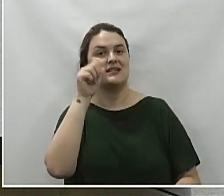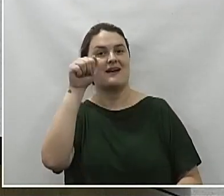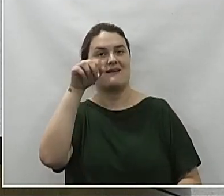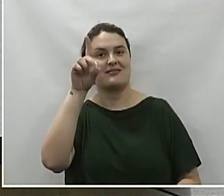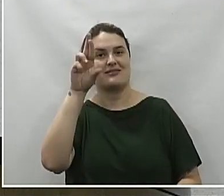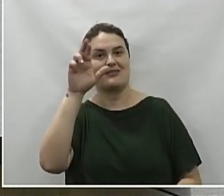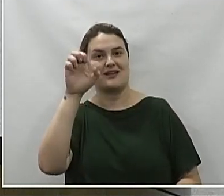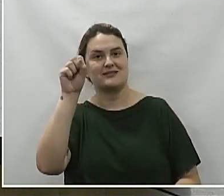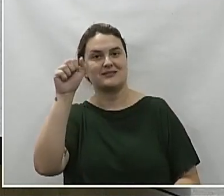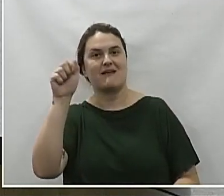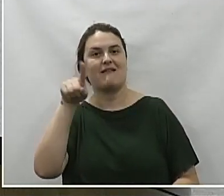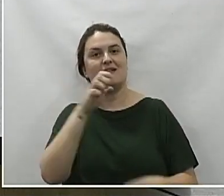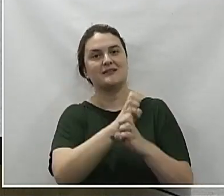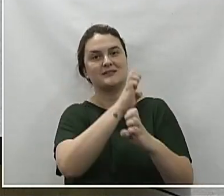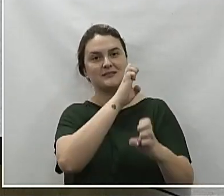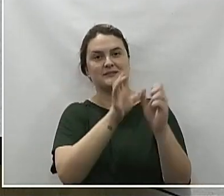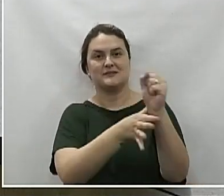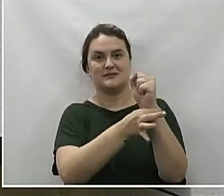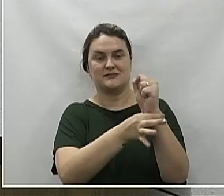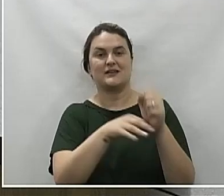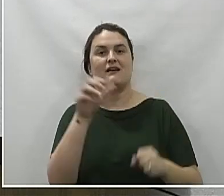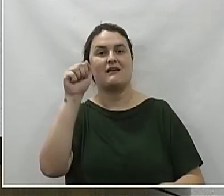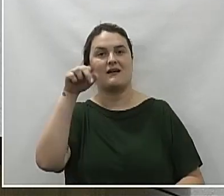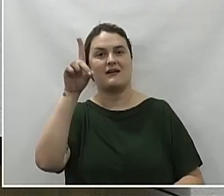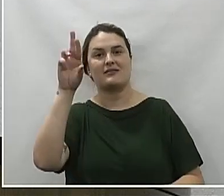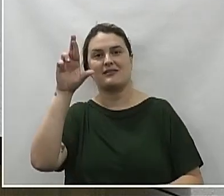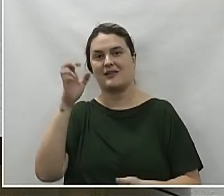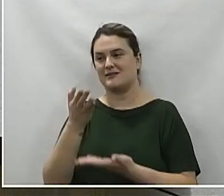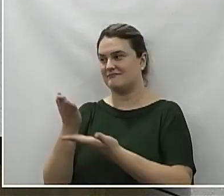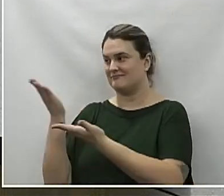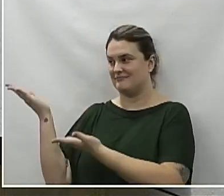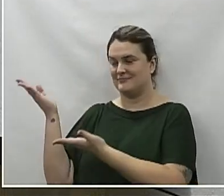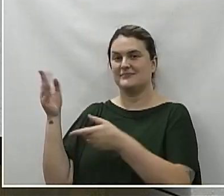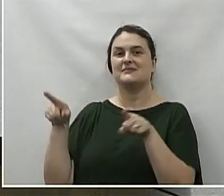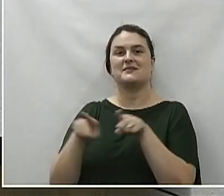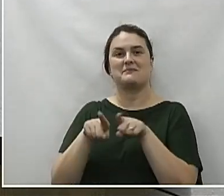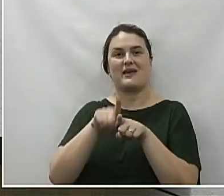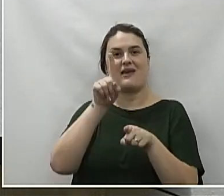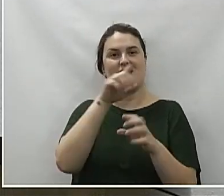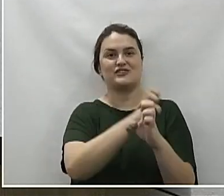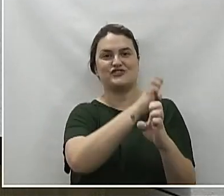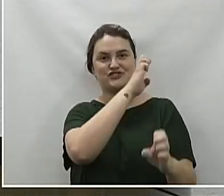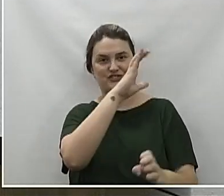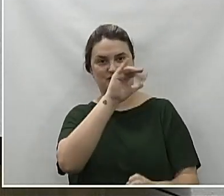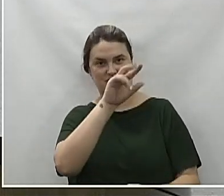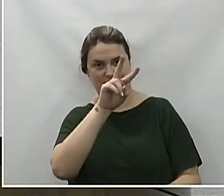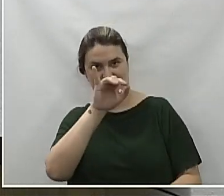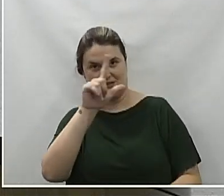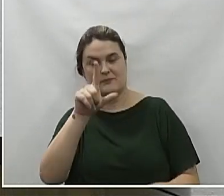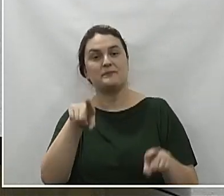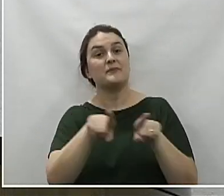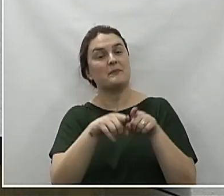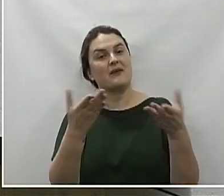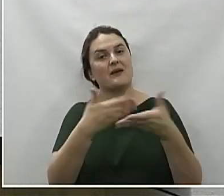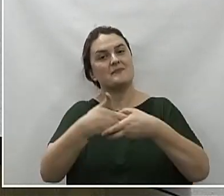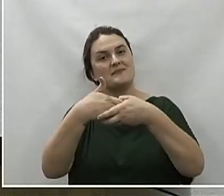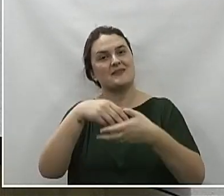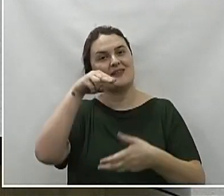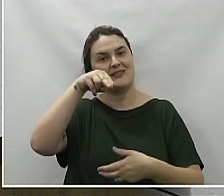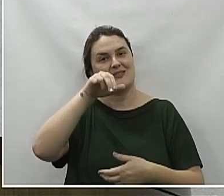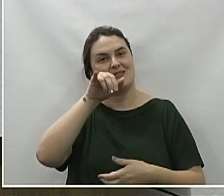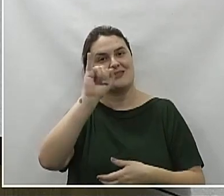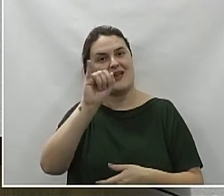High Duke que é engenheiro de segurança o André henning que é nosso colega parlamentar que é engenheiro civil e quero também para analisar